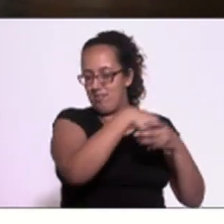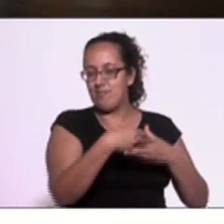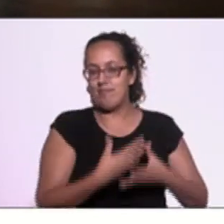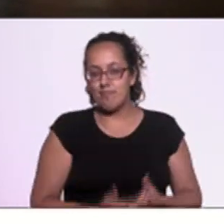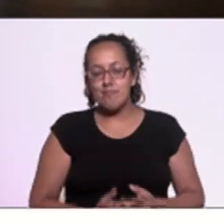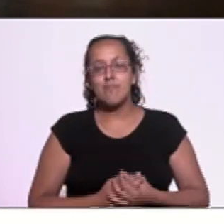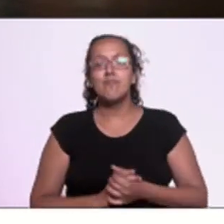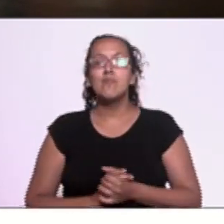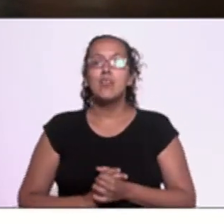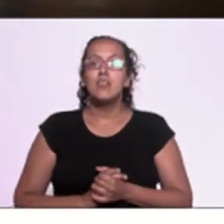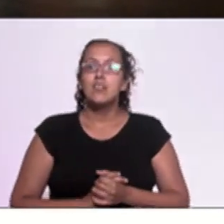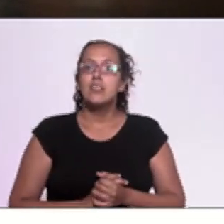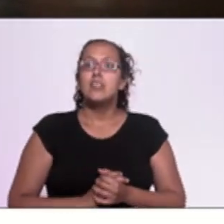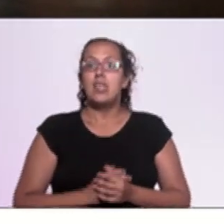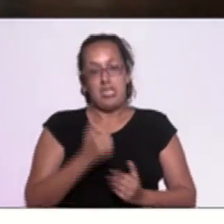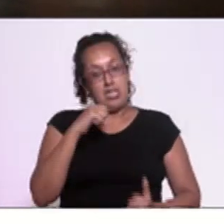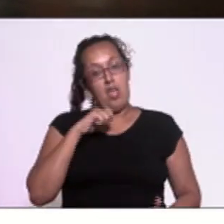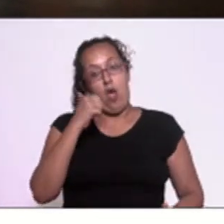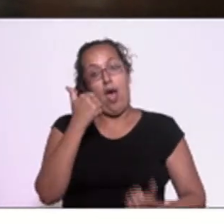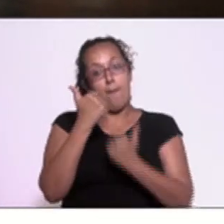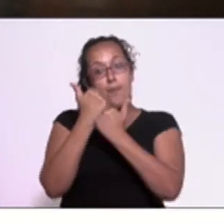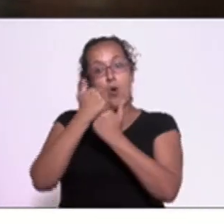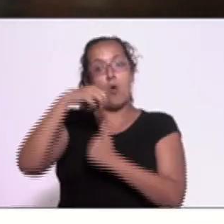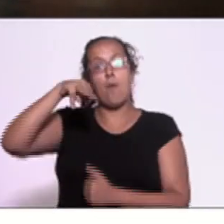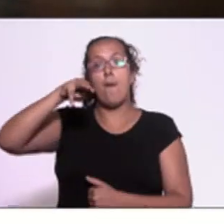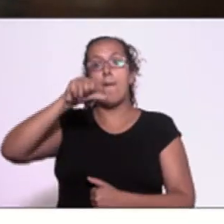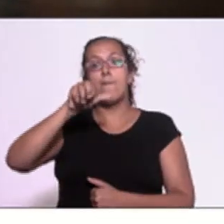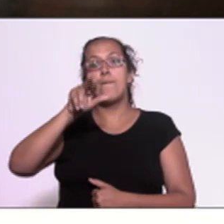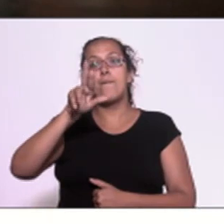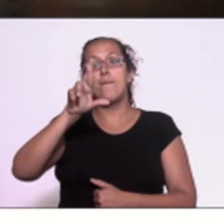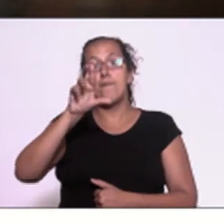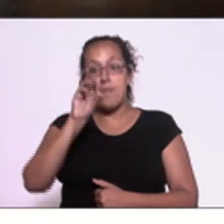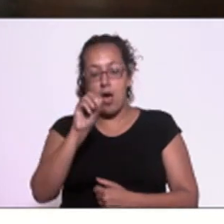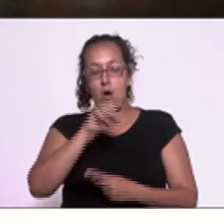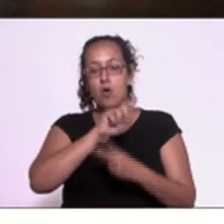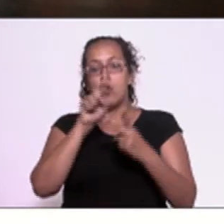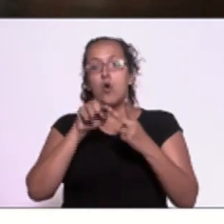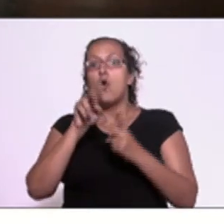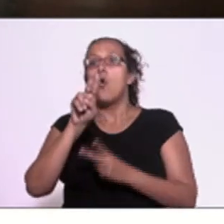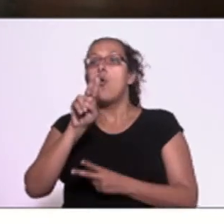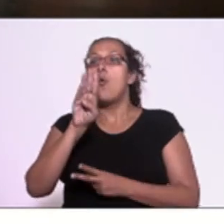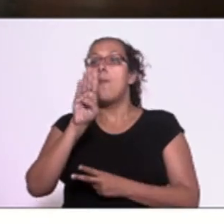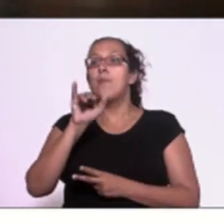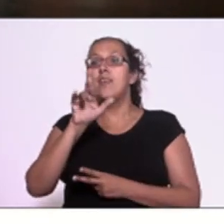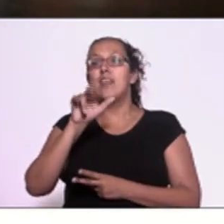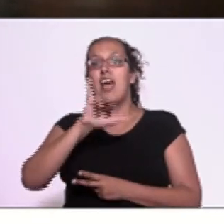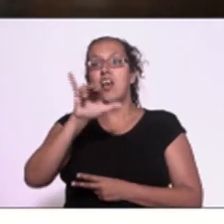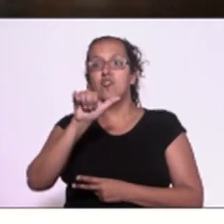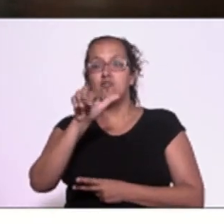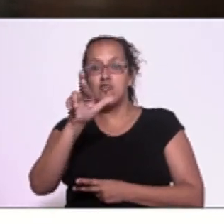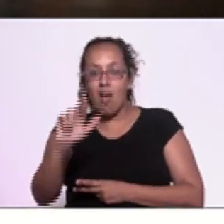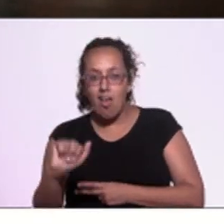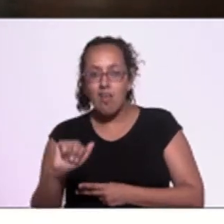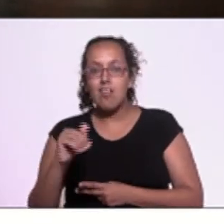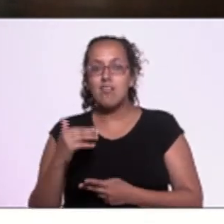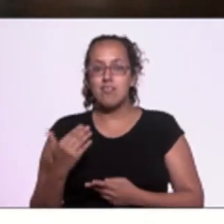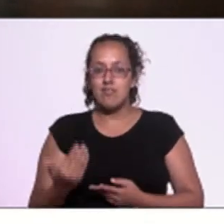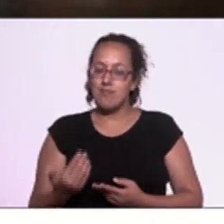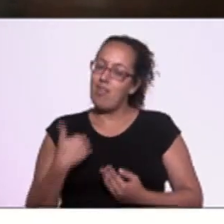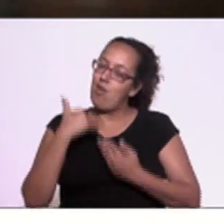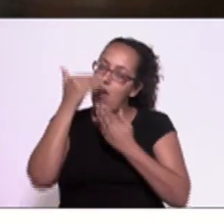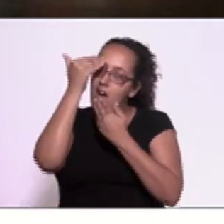E foi realizado com o apoio do senhor Mauro Viegas e do senhor Ubirajara de Melo. Aos senhores, deixo o